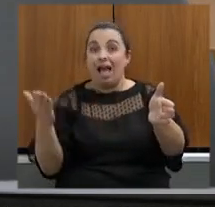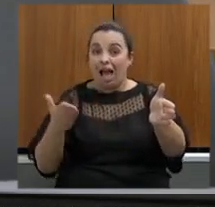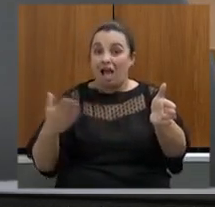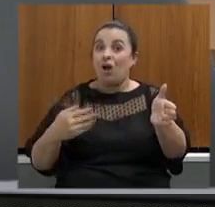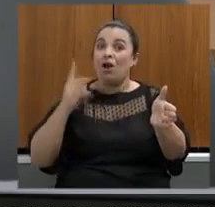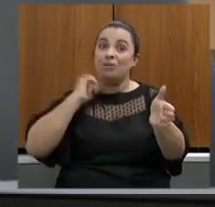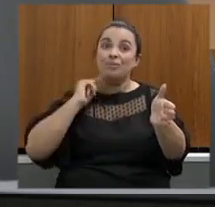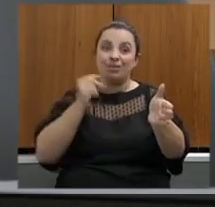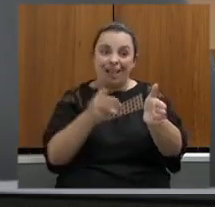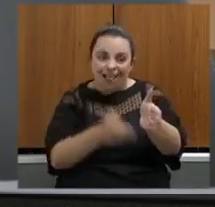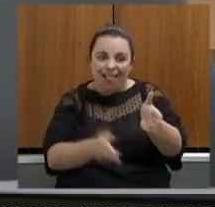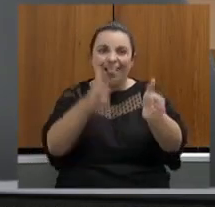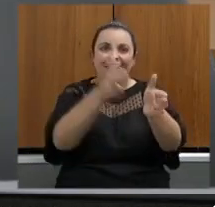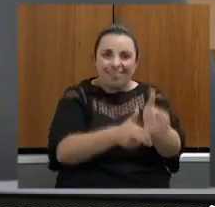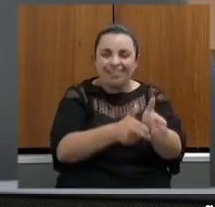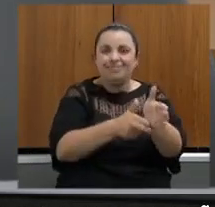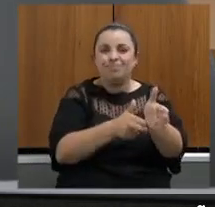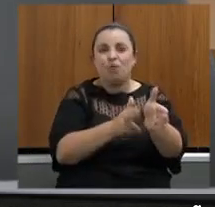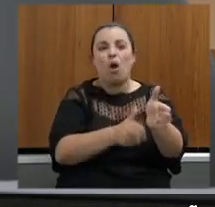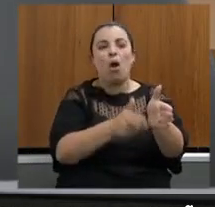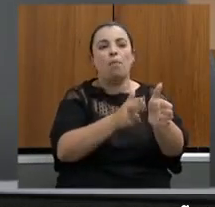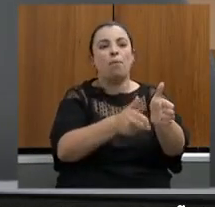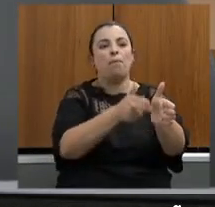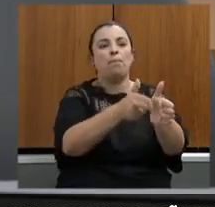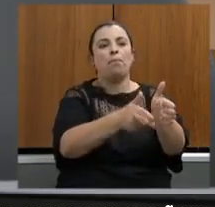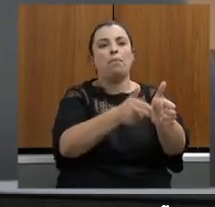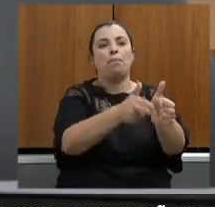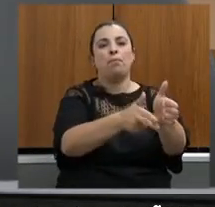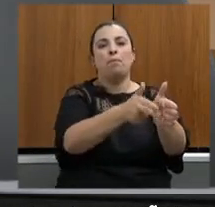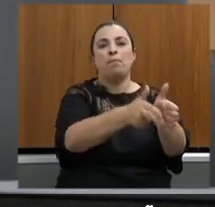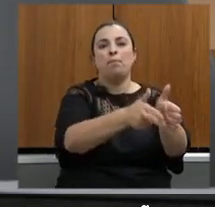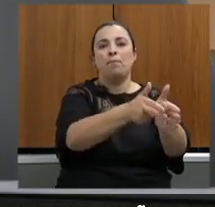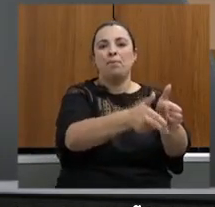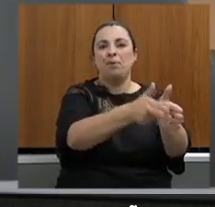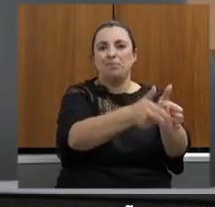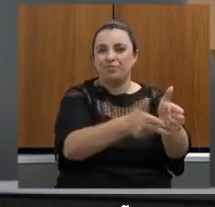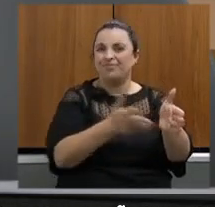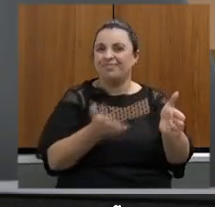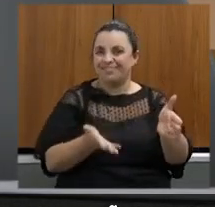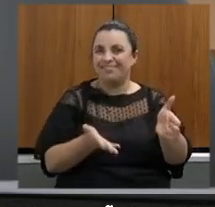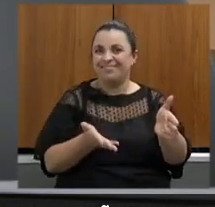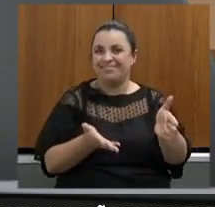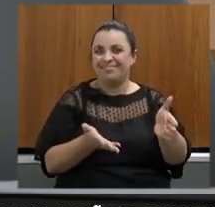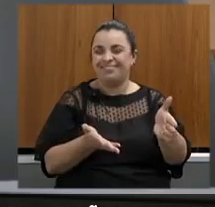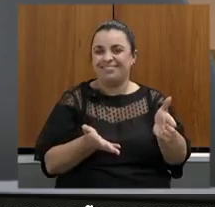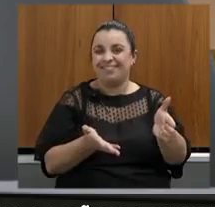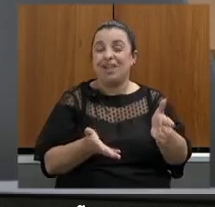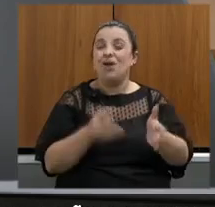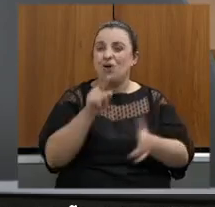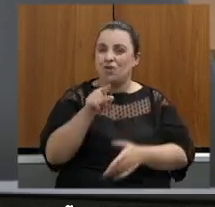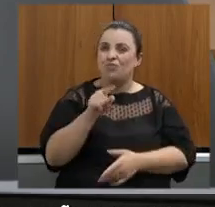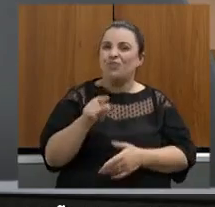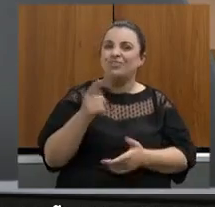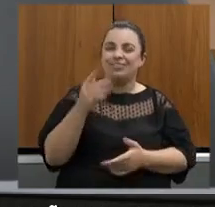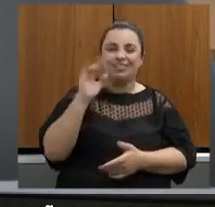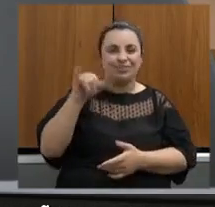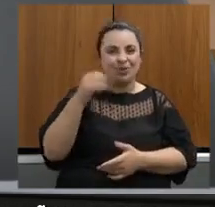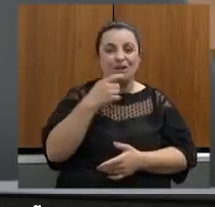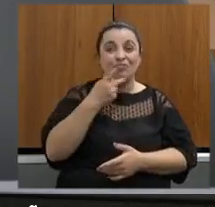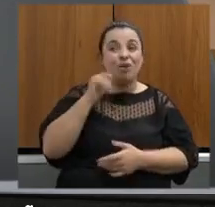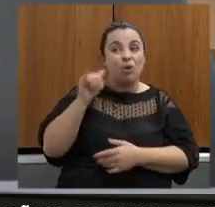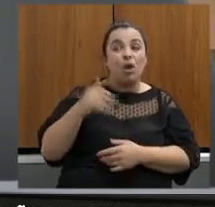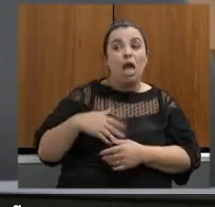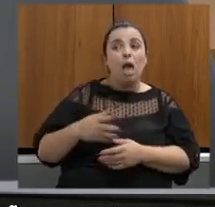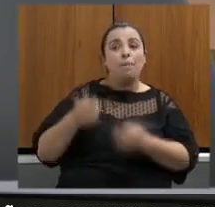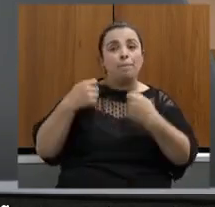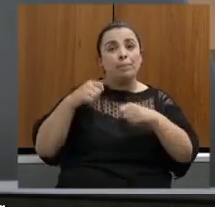eu acho que foi com a sua sua dedicação lá e falou Governador vamos por Minas uns três vezes só que o governador